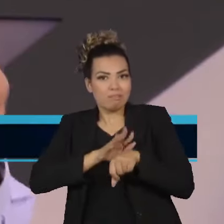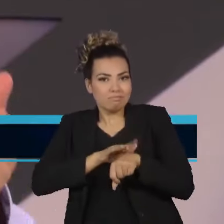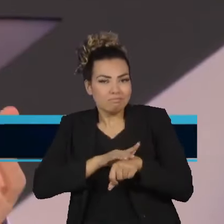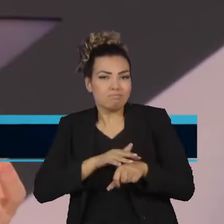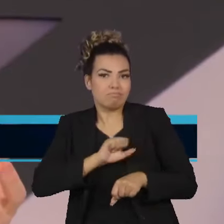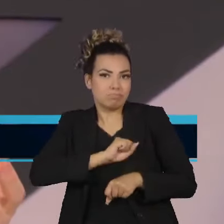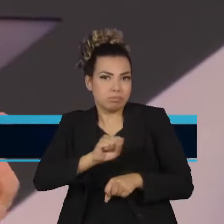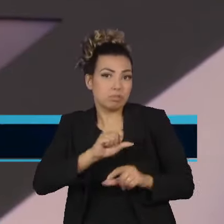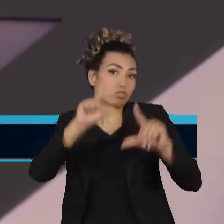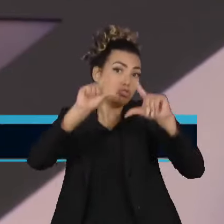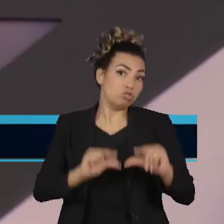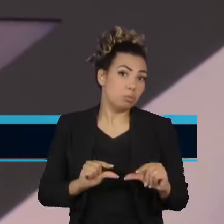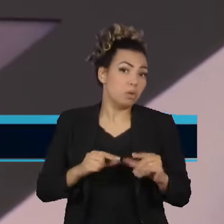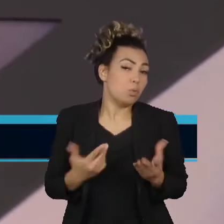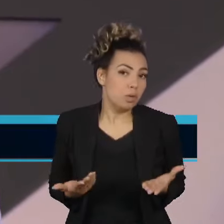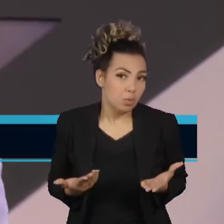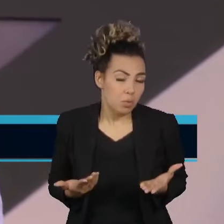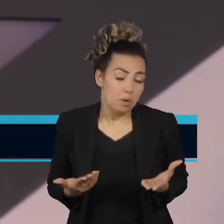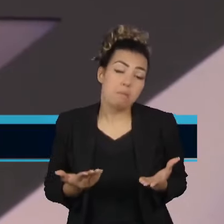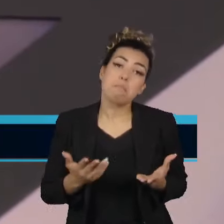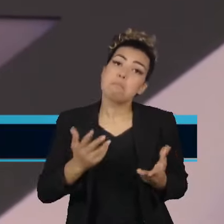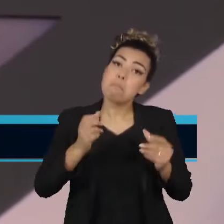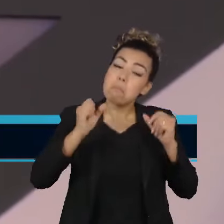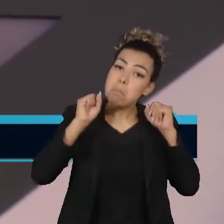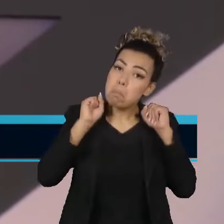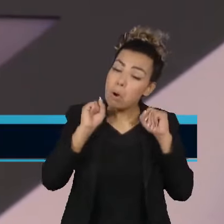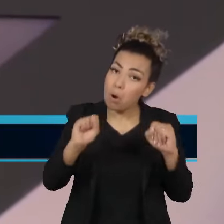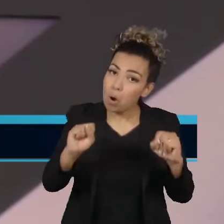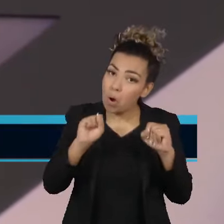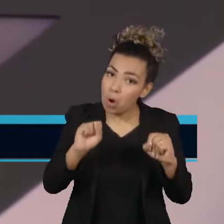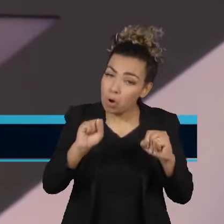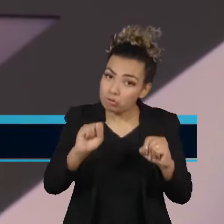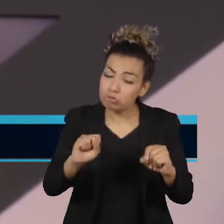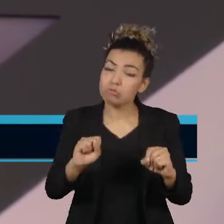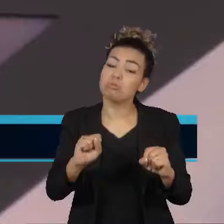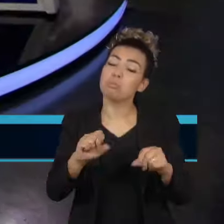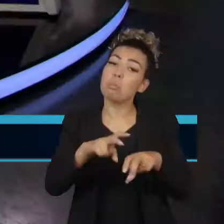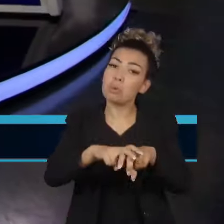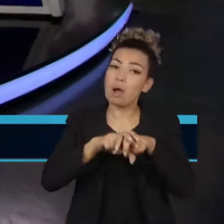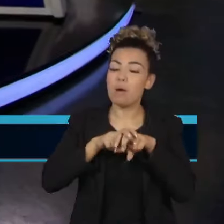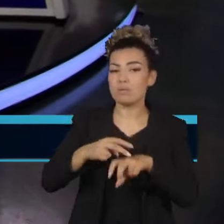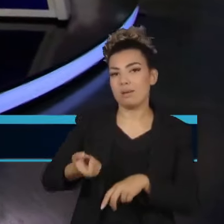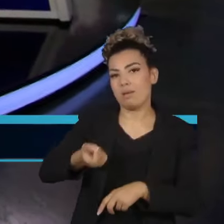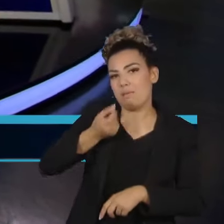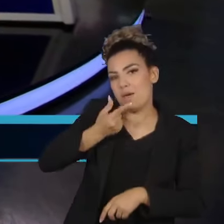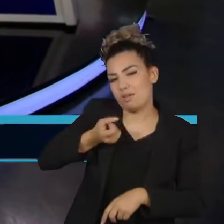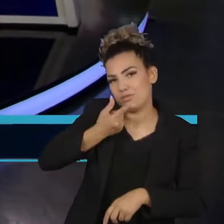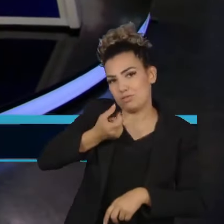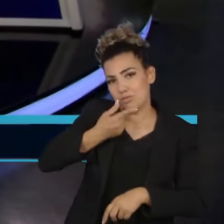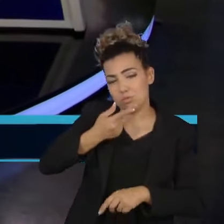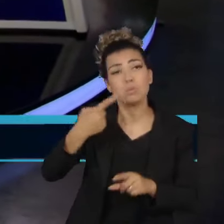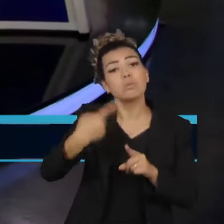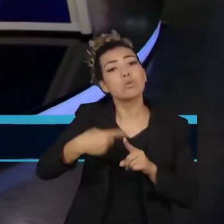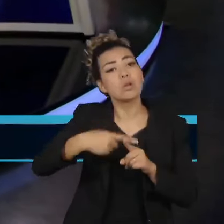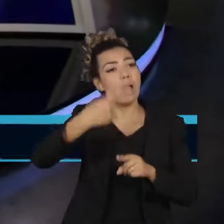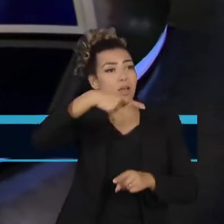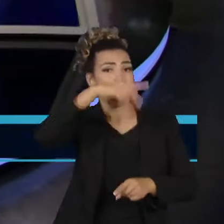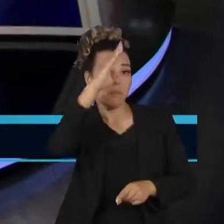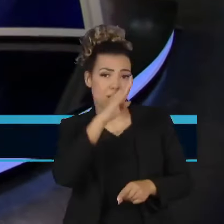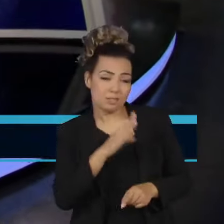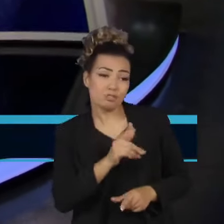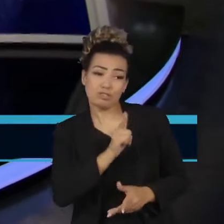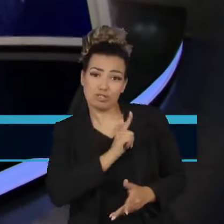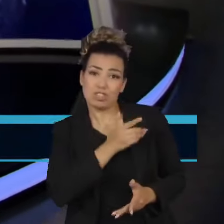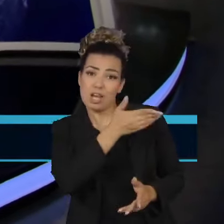doença cardiovascular? Provavelmente também pelos remédios, que aí a gente tem no Brasil o SUS,